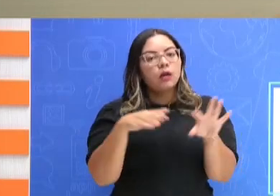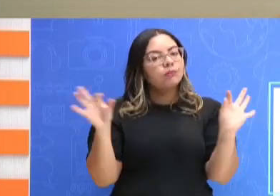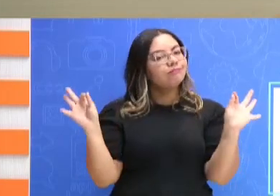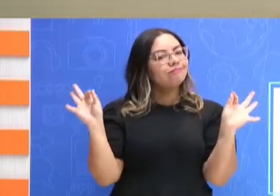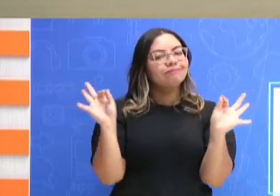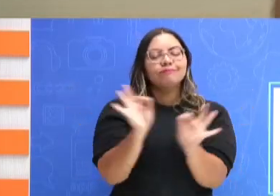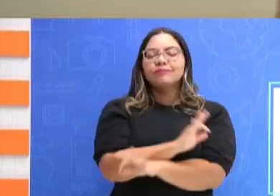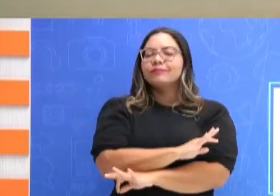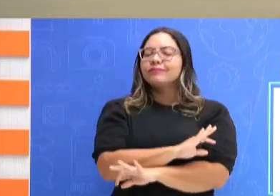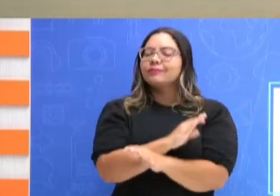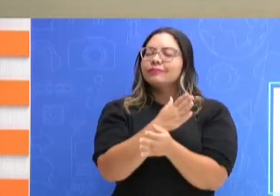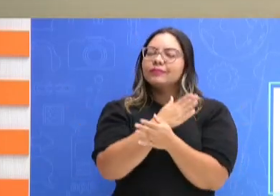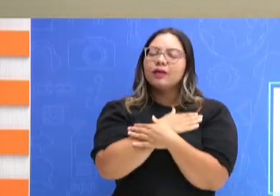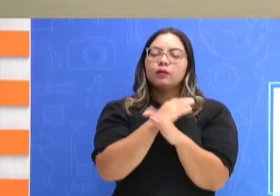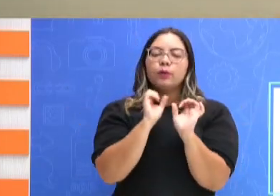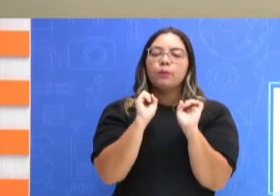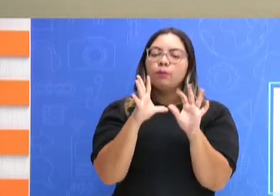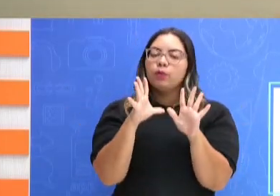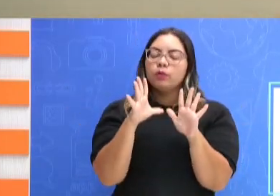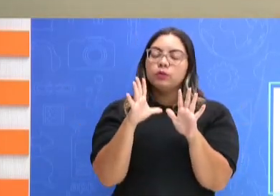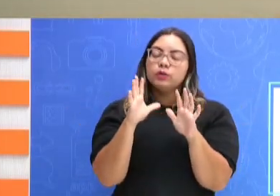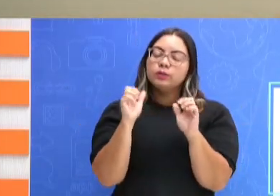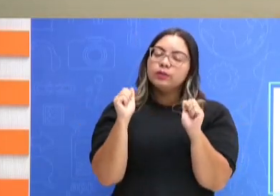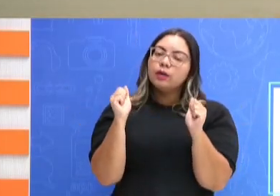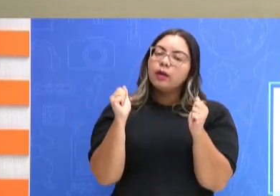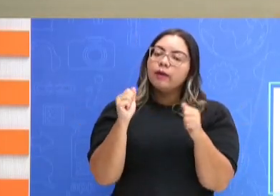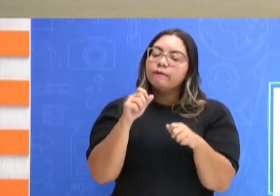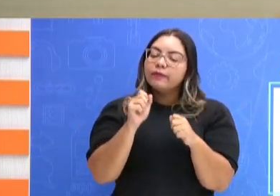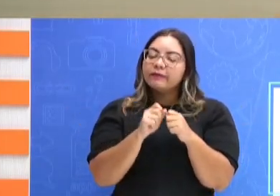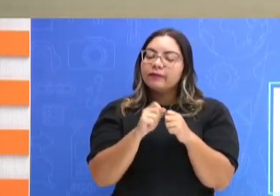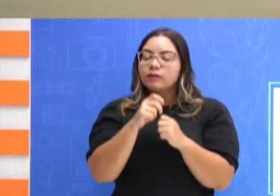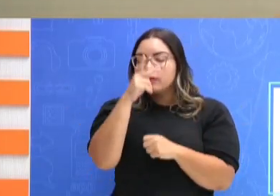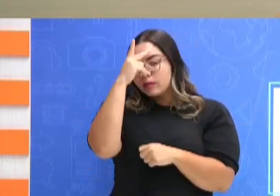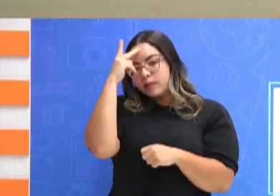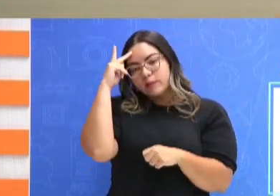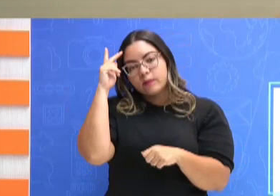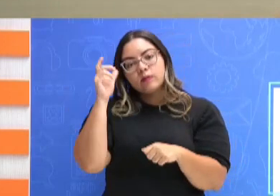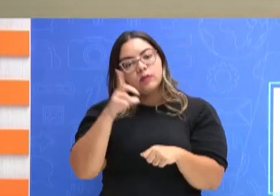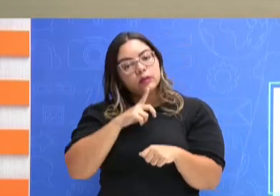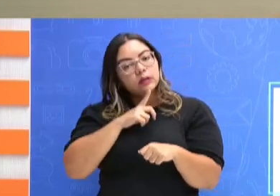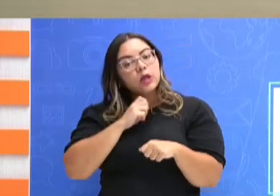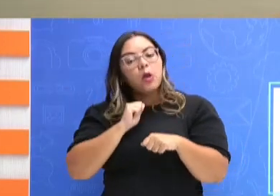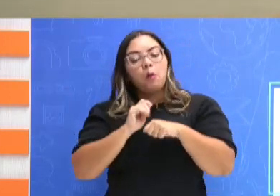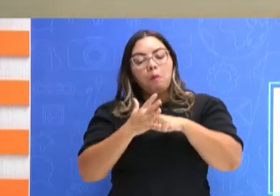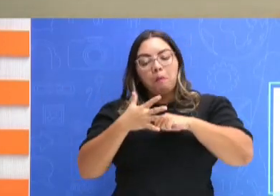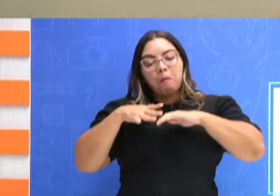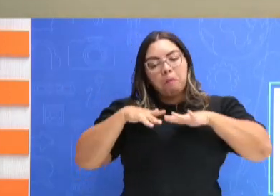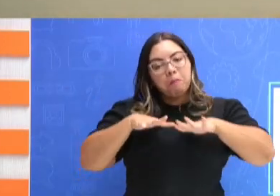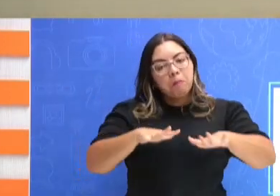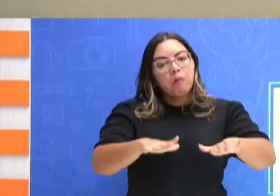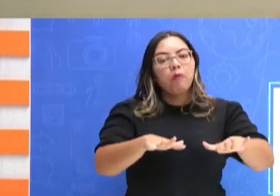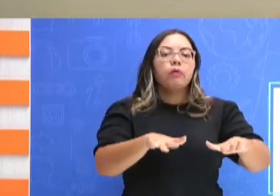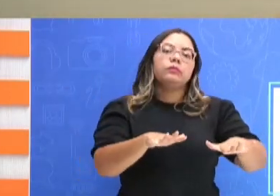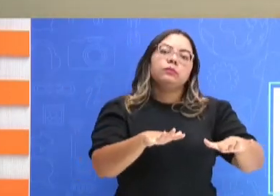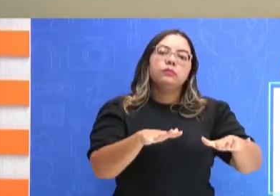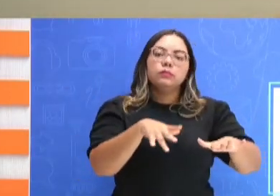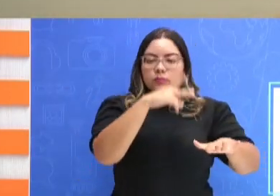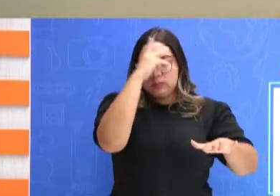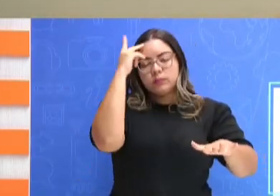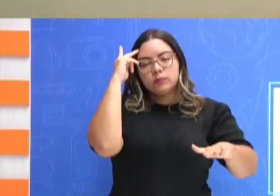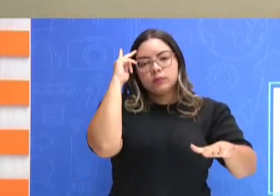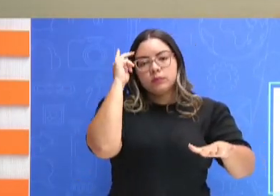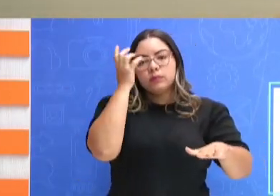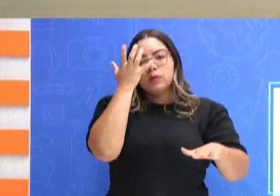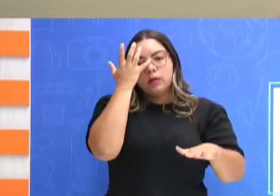está abraçando, e isso pode proporcionar um grau de infecção, de proliferação do vírus bem